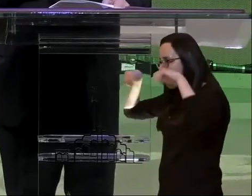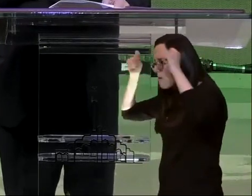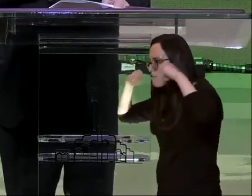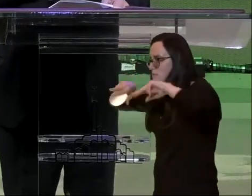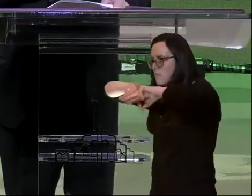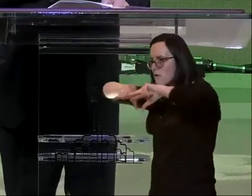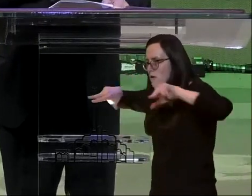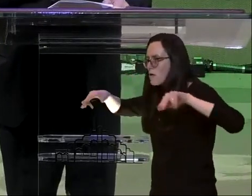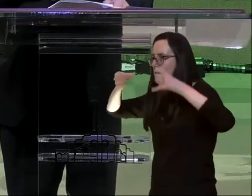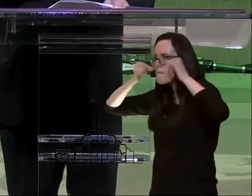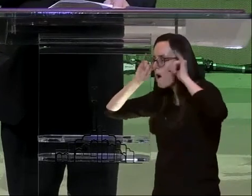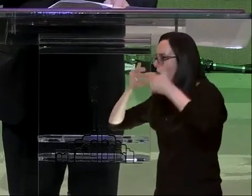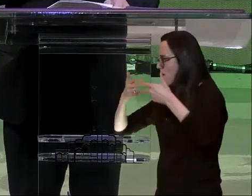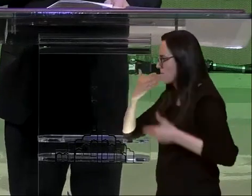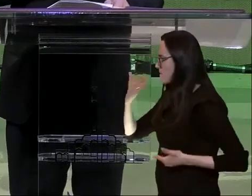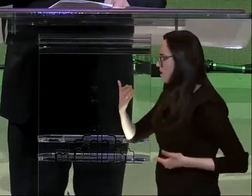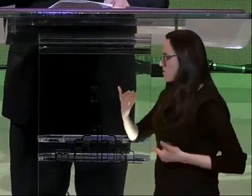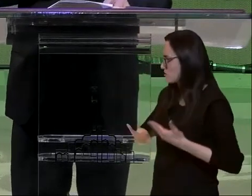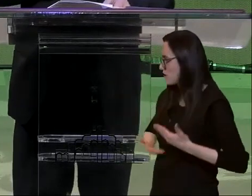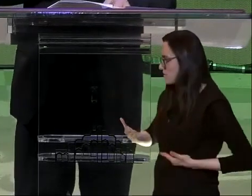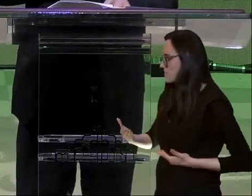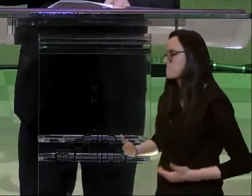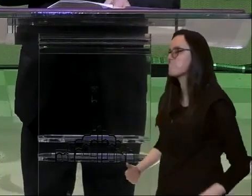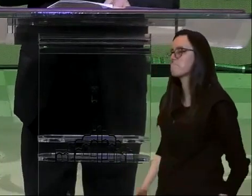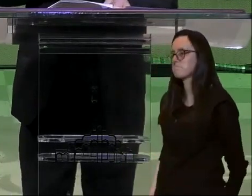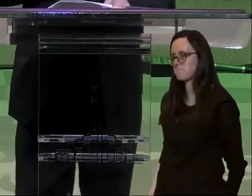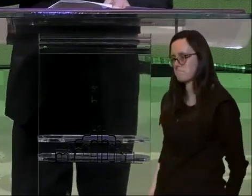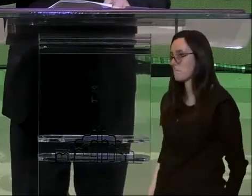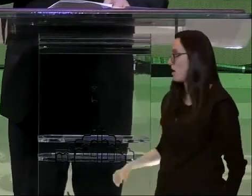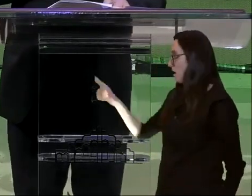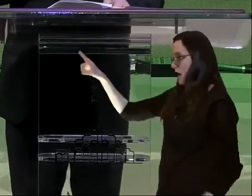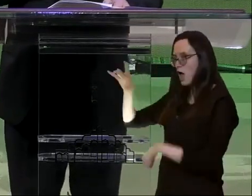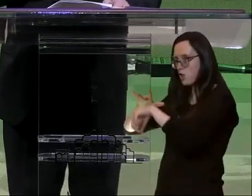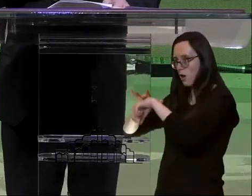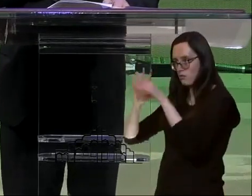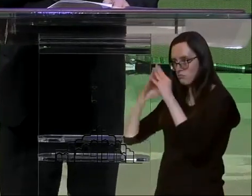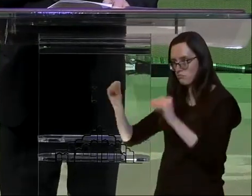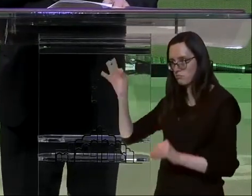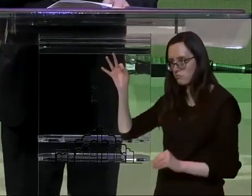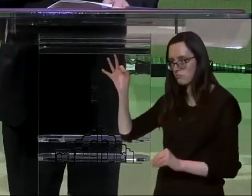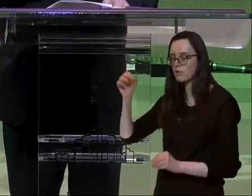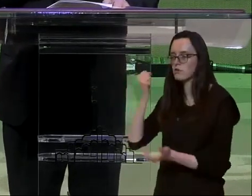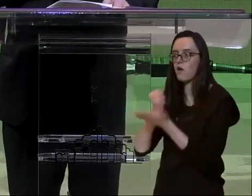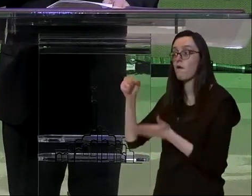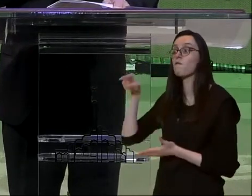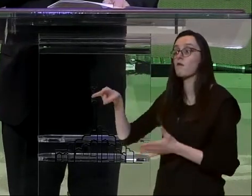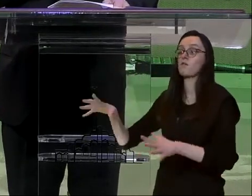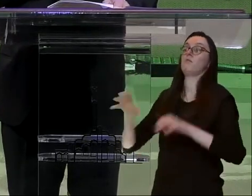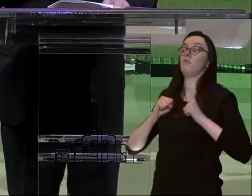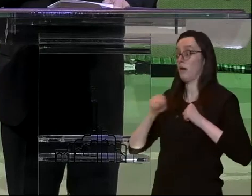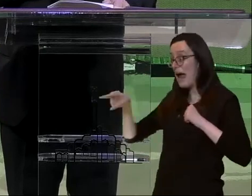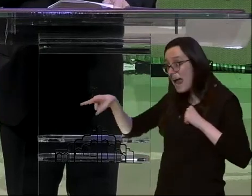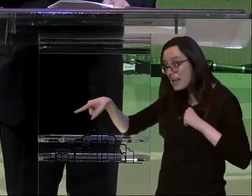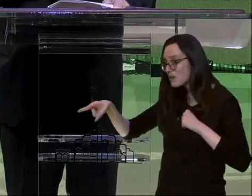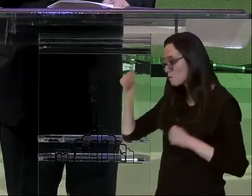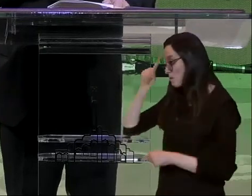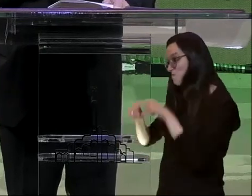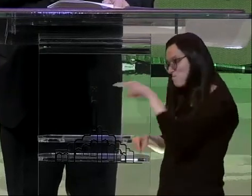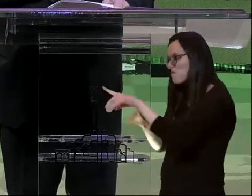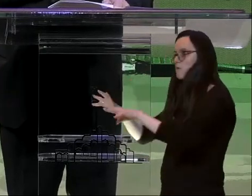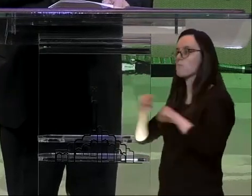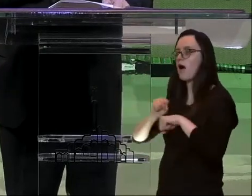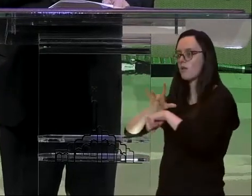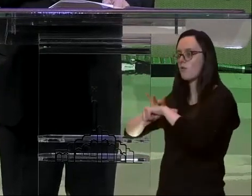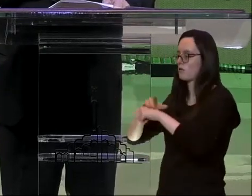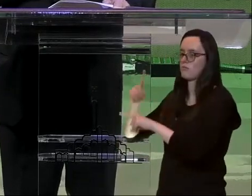bois, servos e servas? Portanto, a lepra de Naamã se pegará a ti e à tua descendência